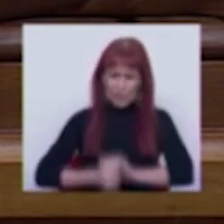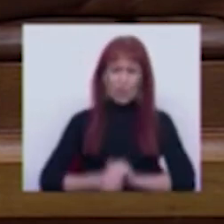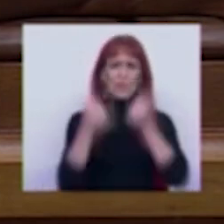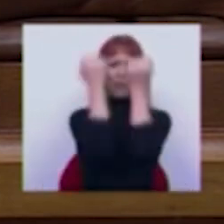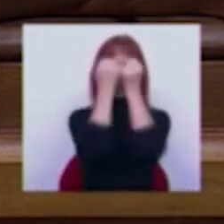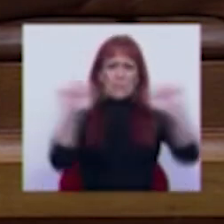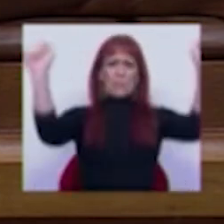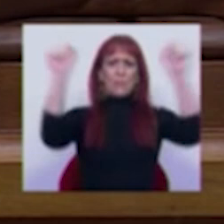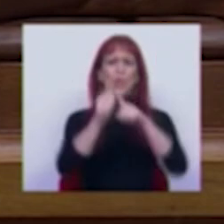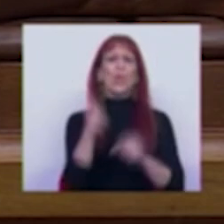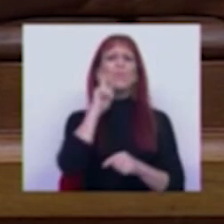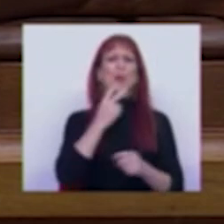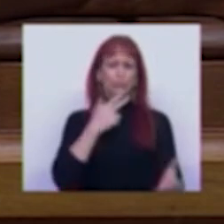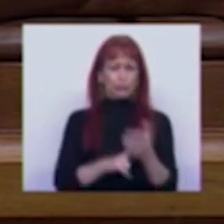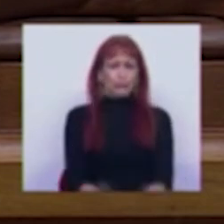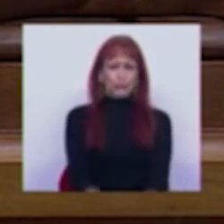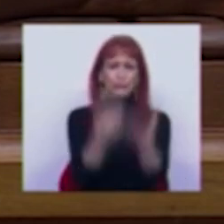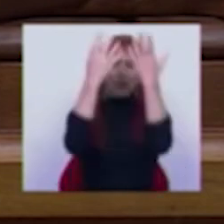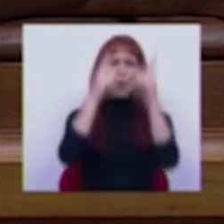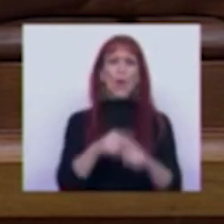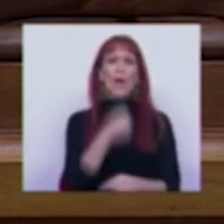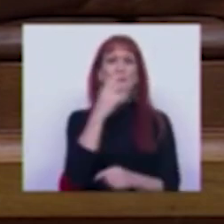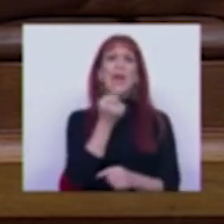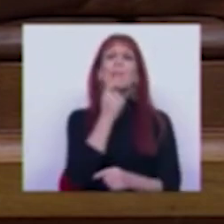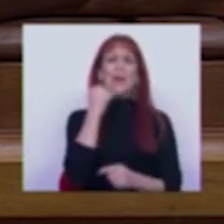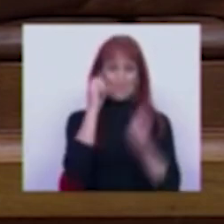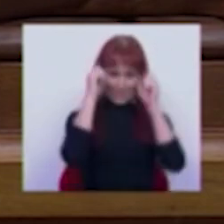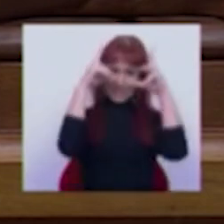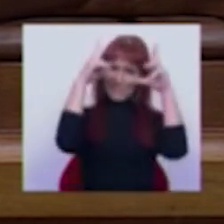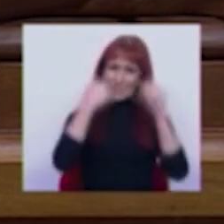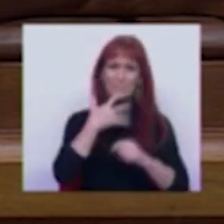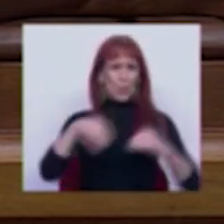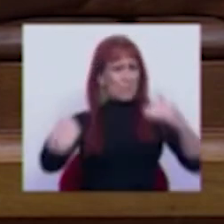emancipação feminina em realidade. Só assim, amanhã de Abril poderá acordar